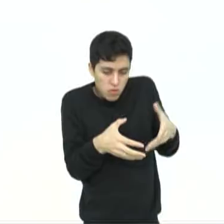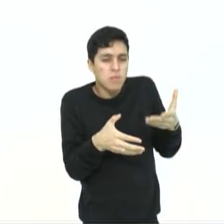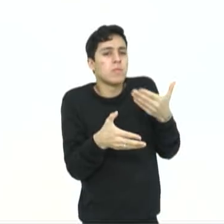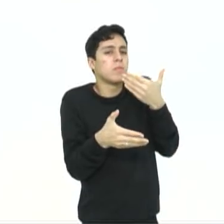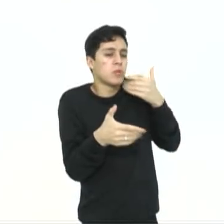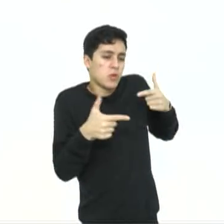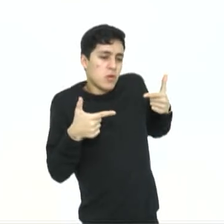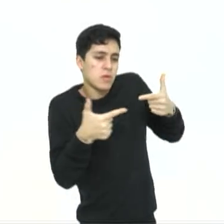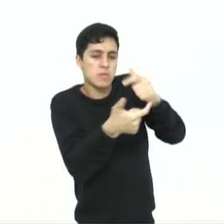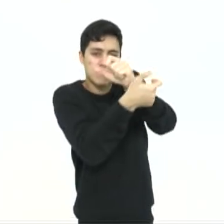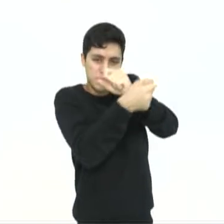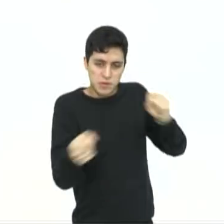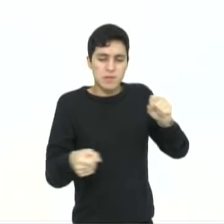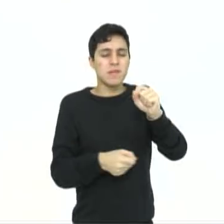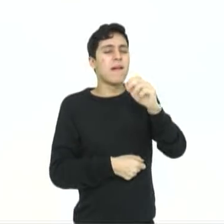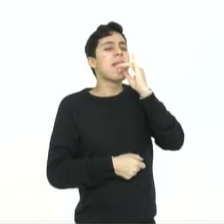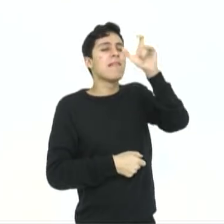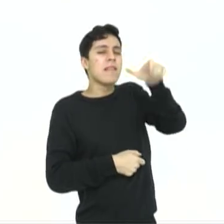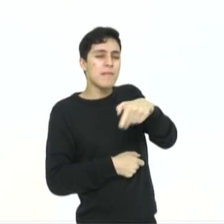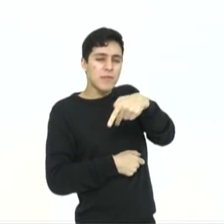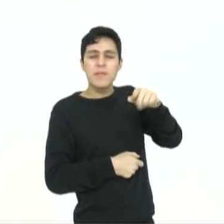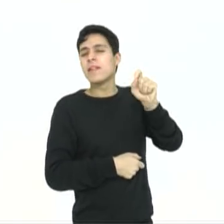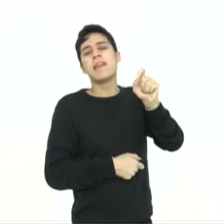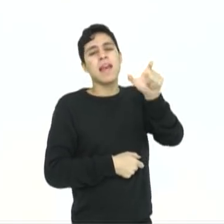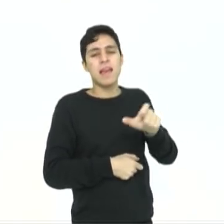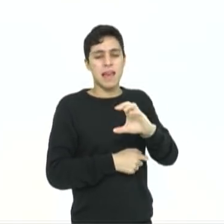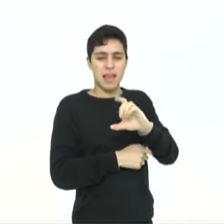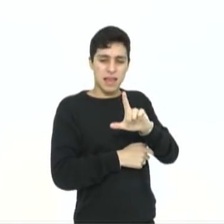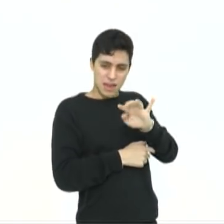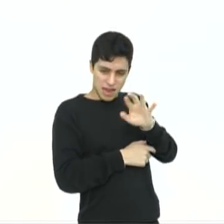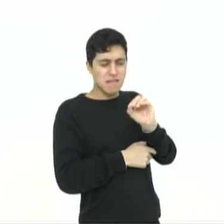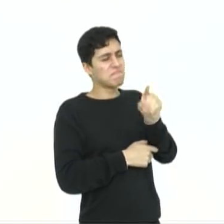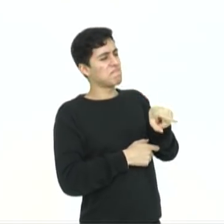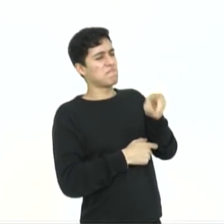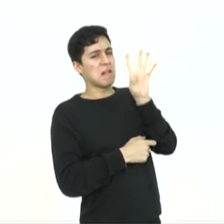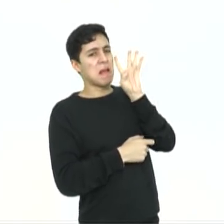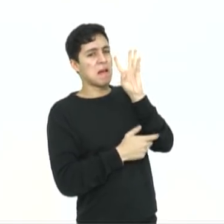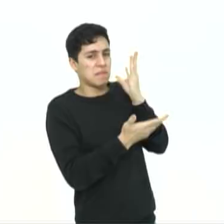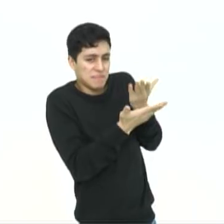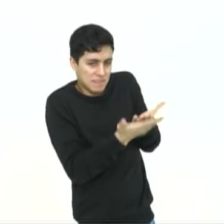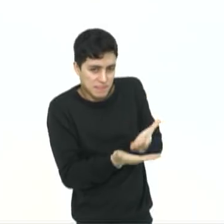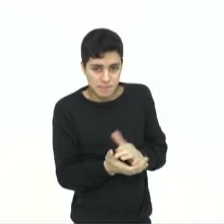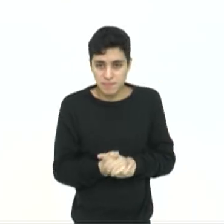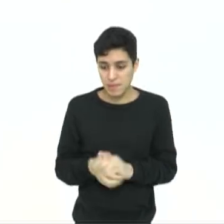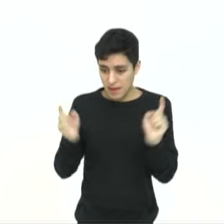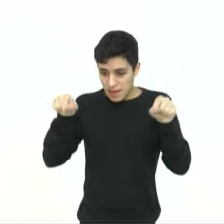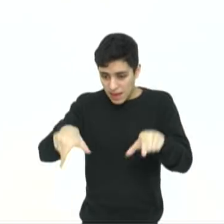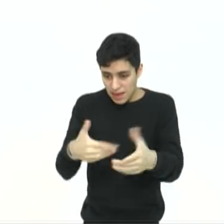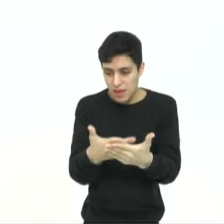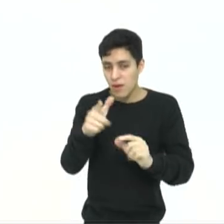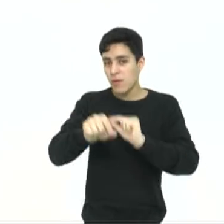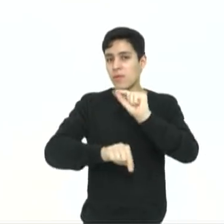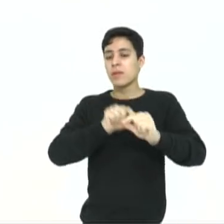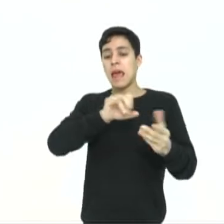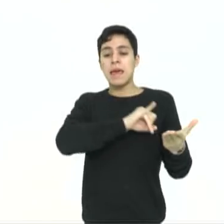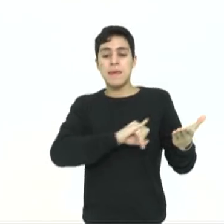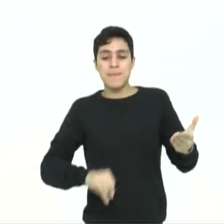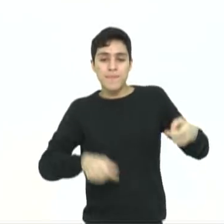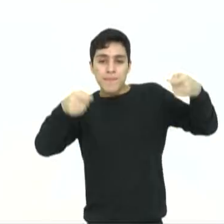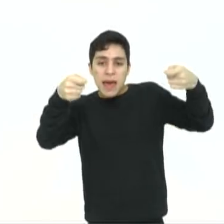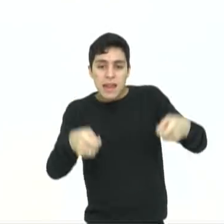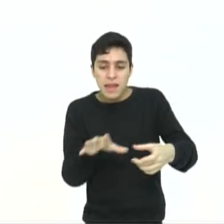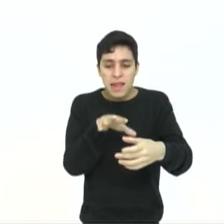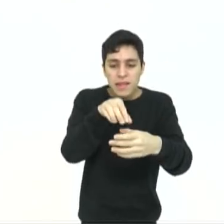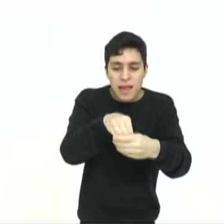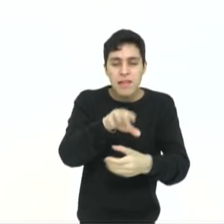professor José Cleto da Silva, foi muito bacana. E nessa aula vocês estudam comigo imperialismo na África, espaço